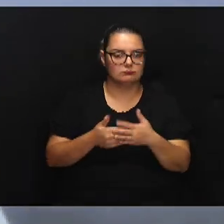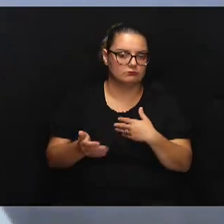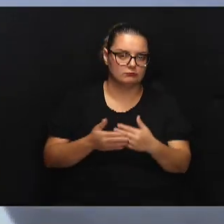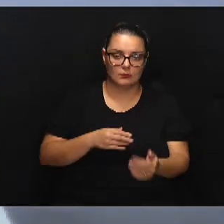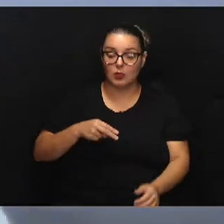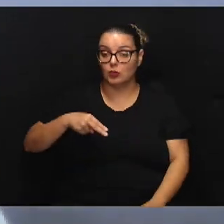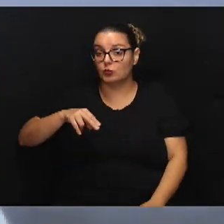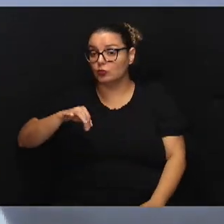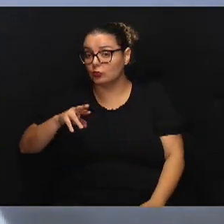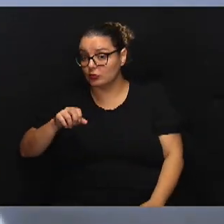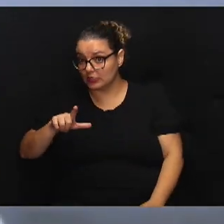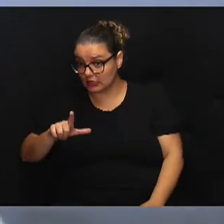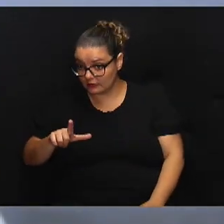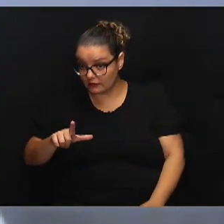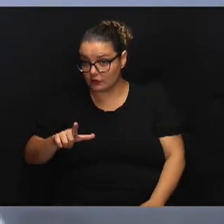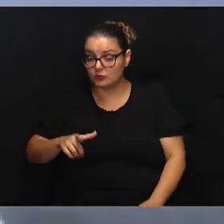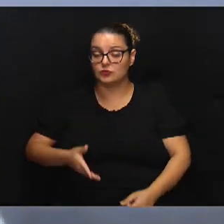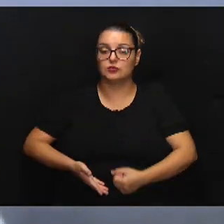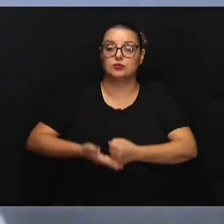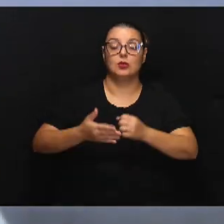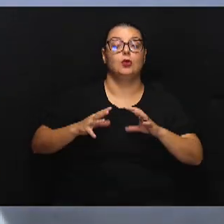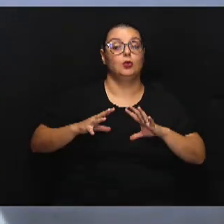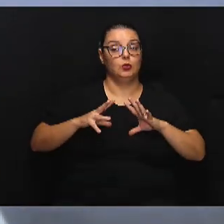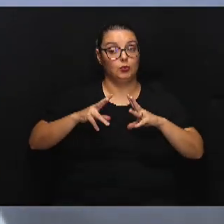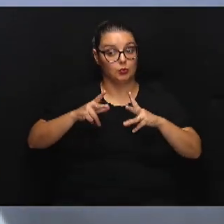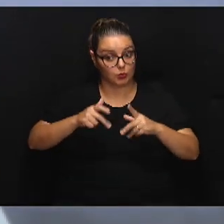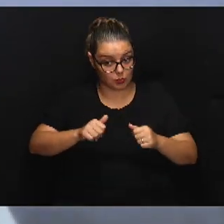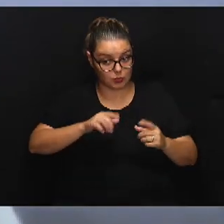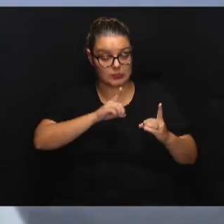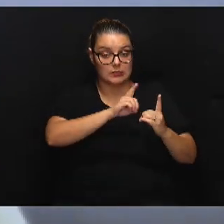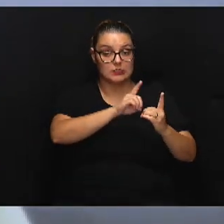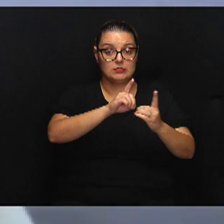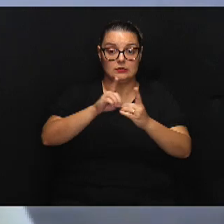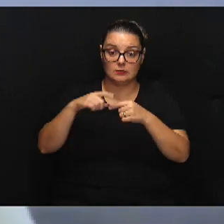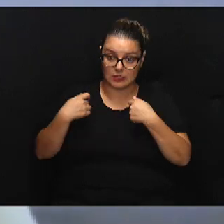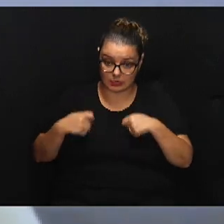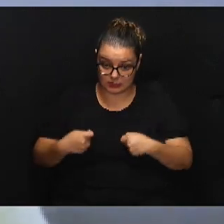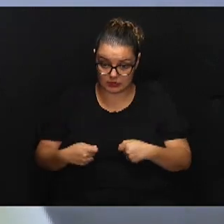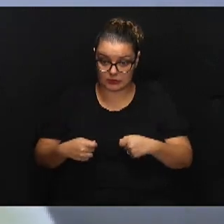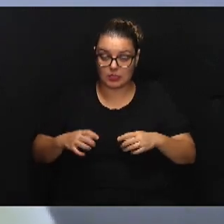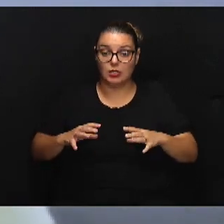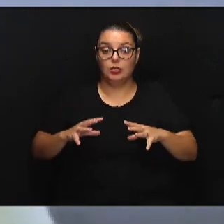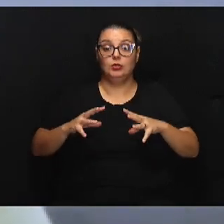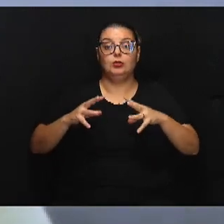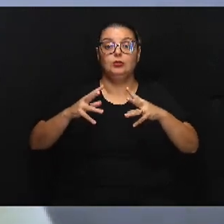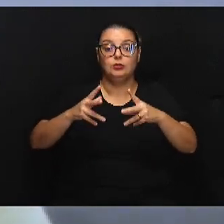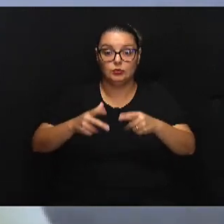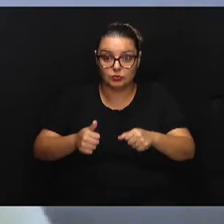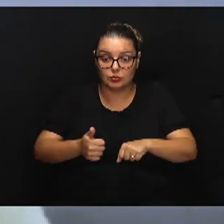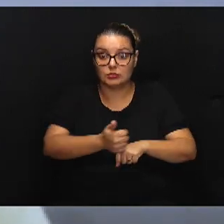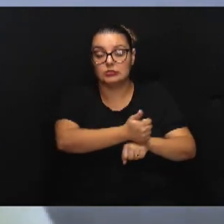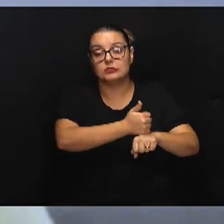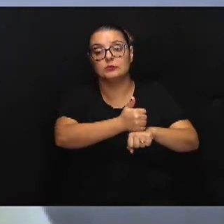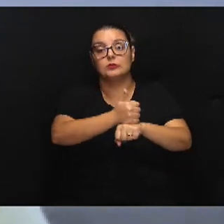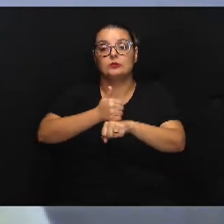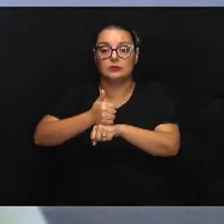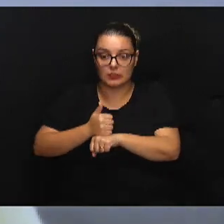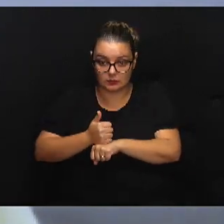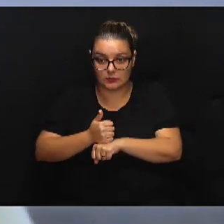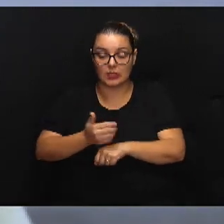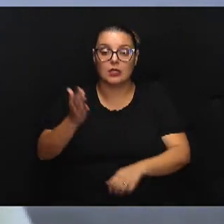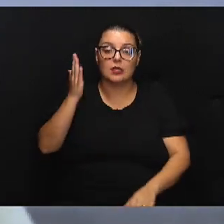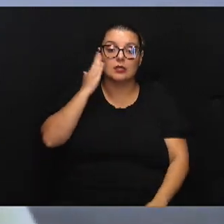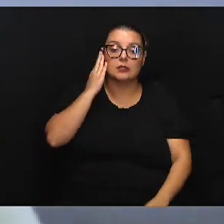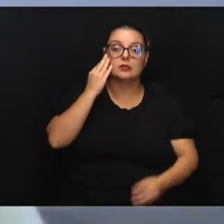de suporte, todas precisam ser atendidas. Todas precisam de profissionais que saibam